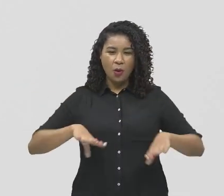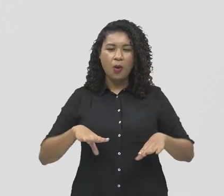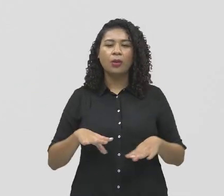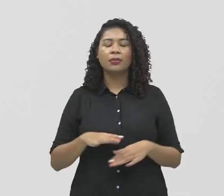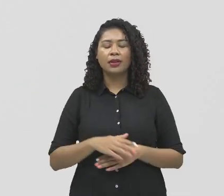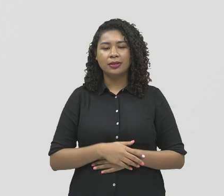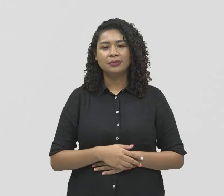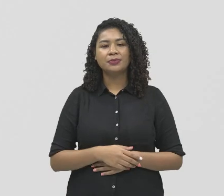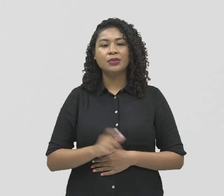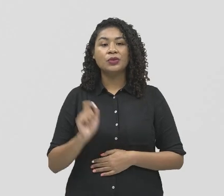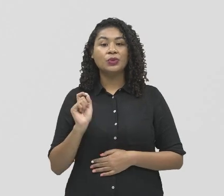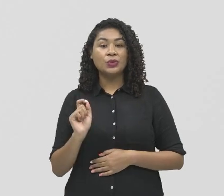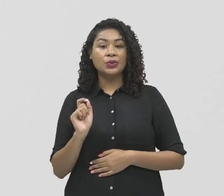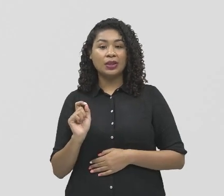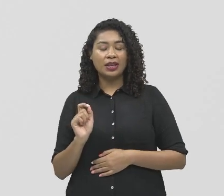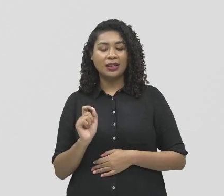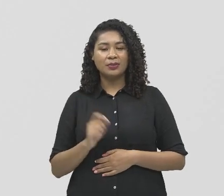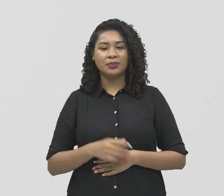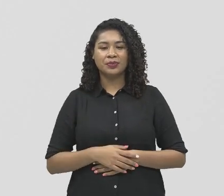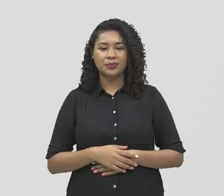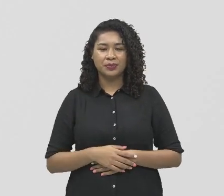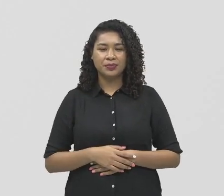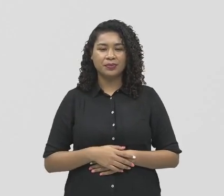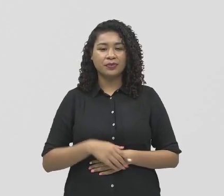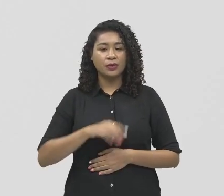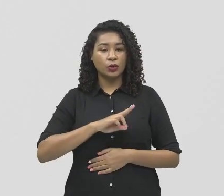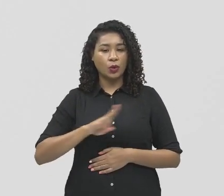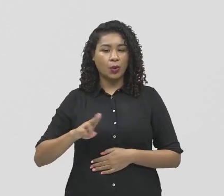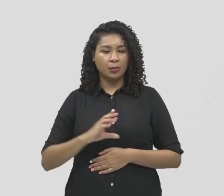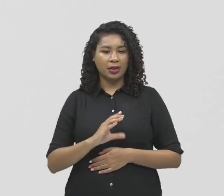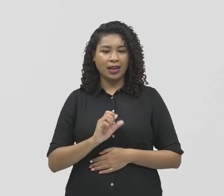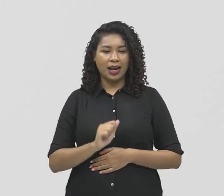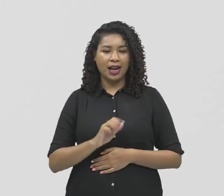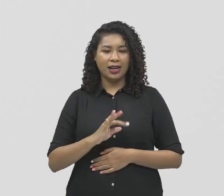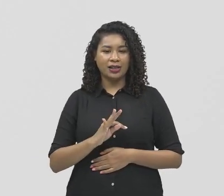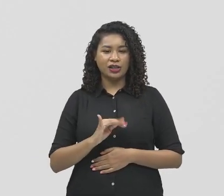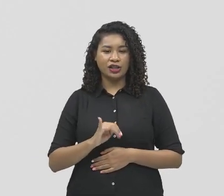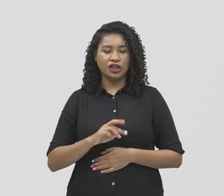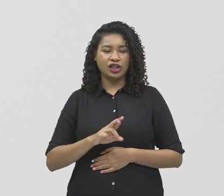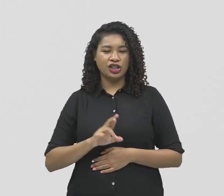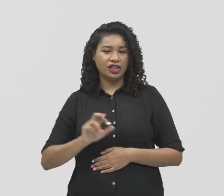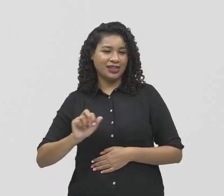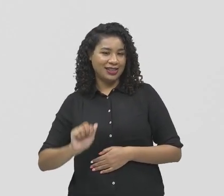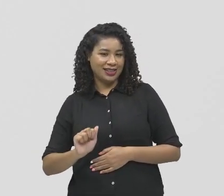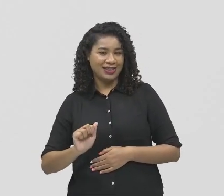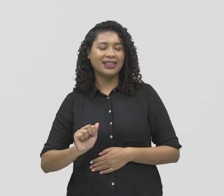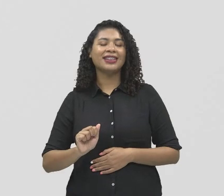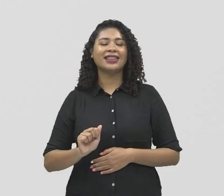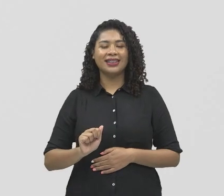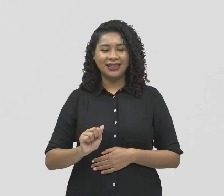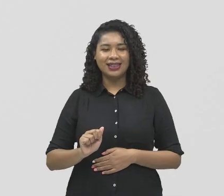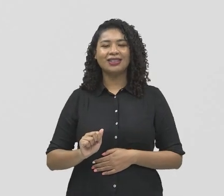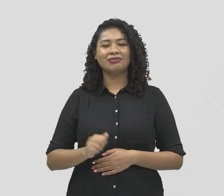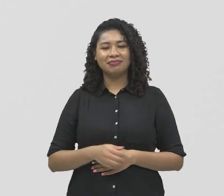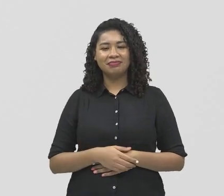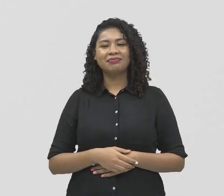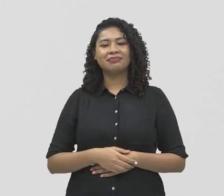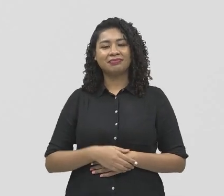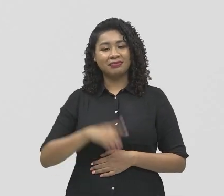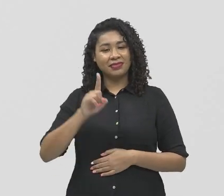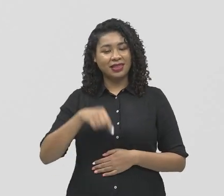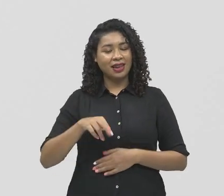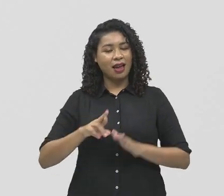rapidamente a gente identifica essa dança aí como catira ou cateretê, que também identifica a